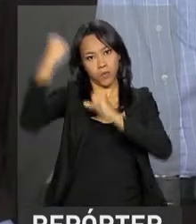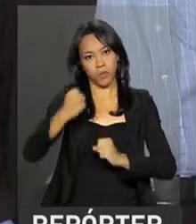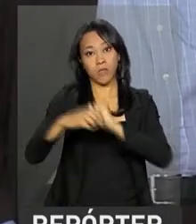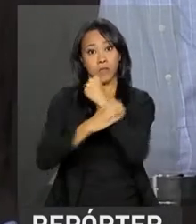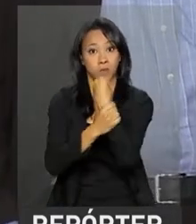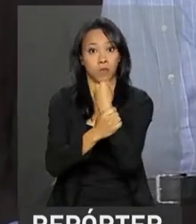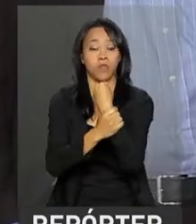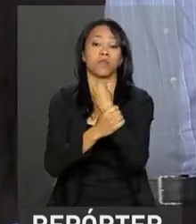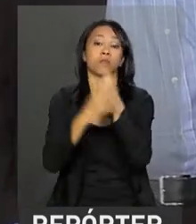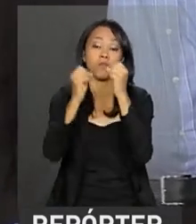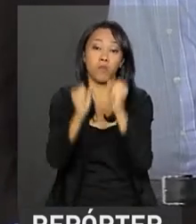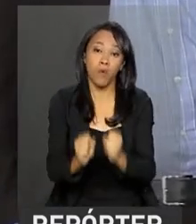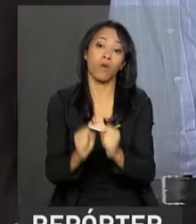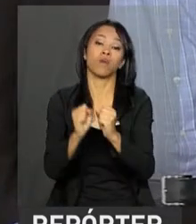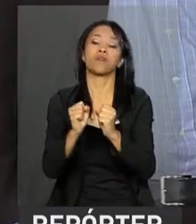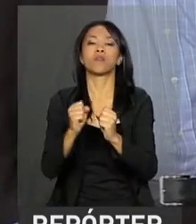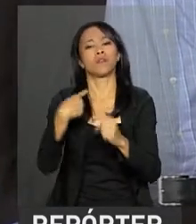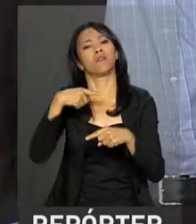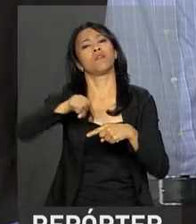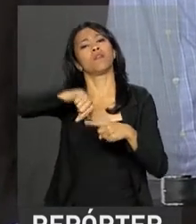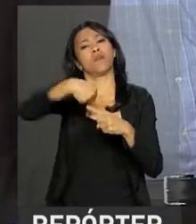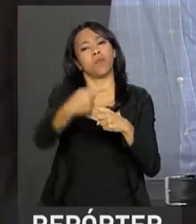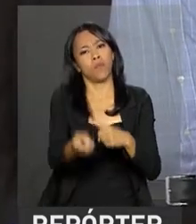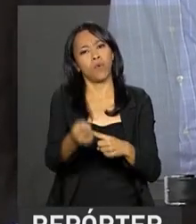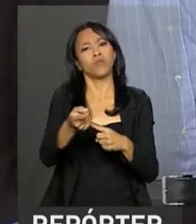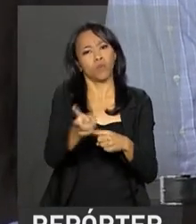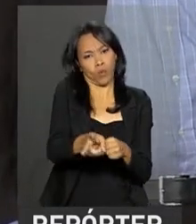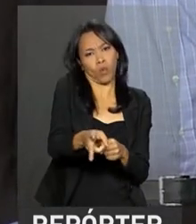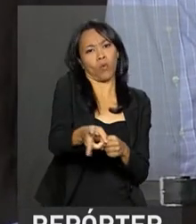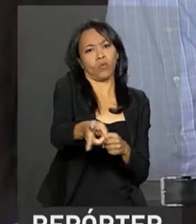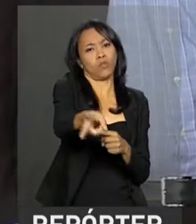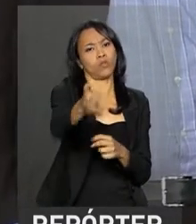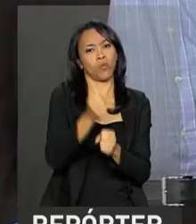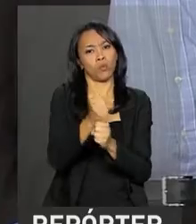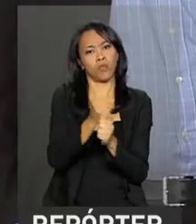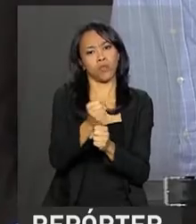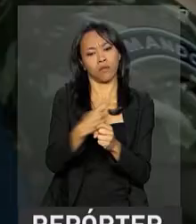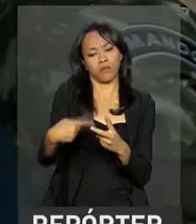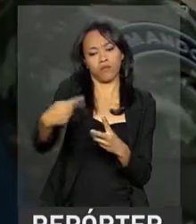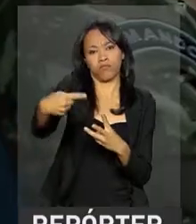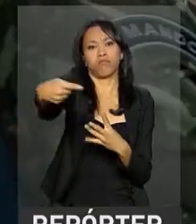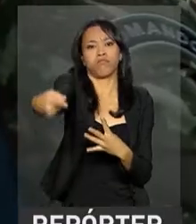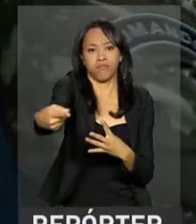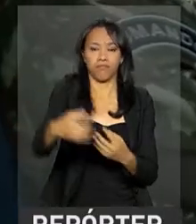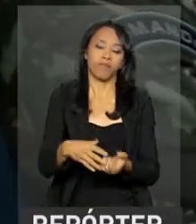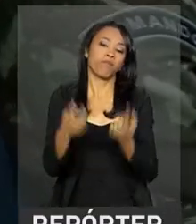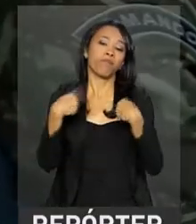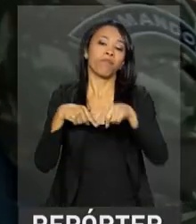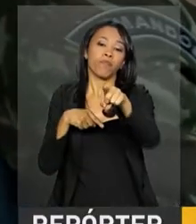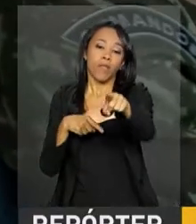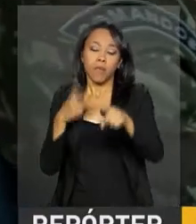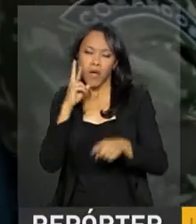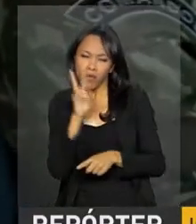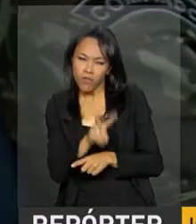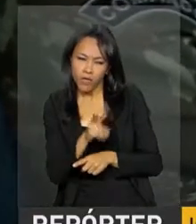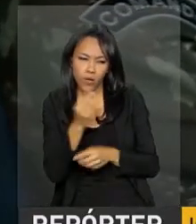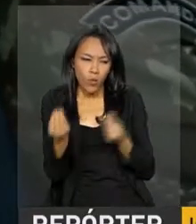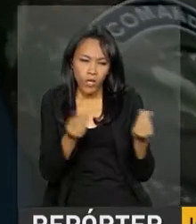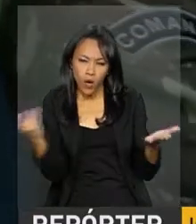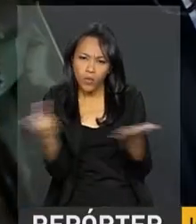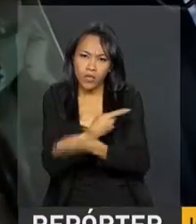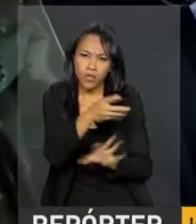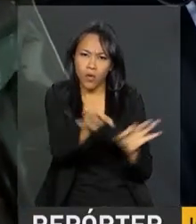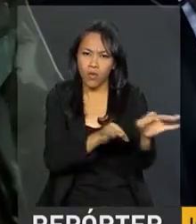ampliar se depois para os anos para os anos seguintes para acompanhar de perto a primeira fase da operação